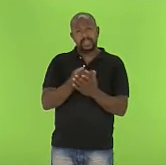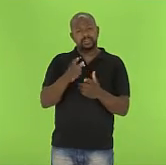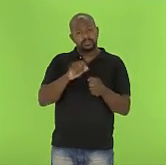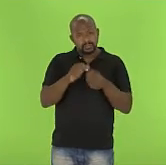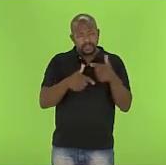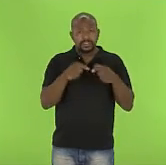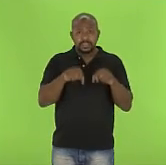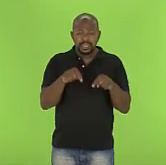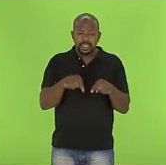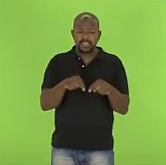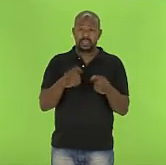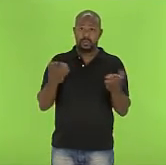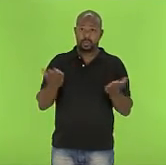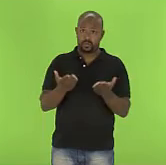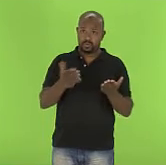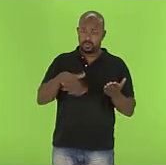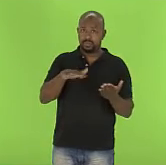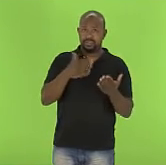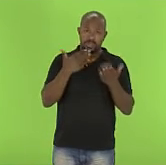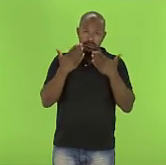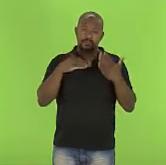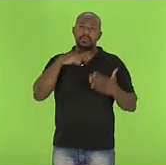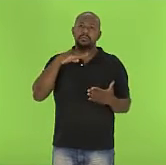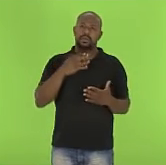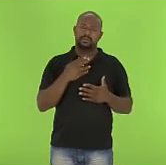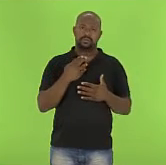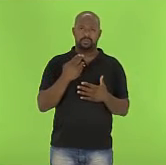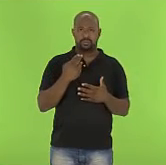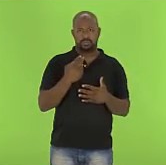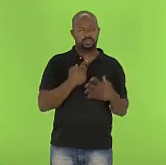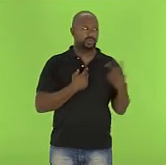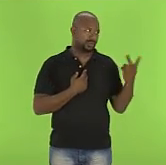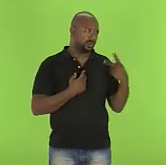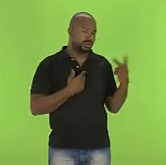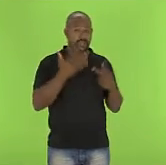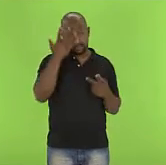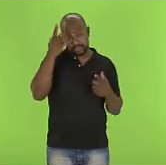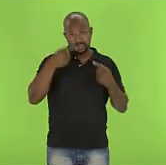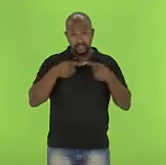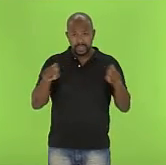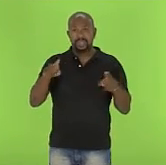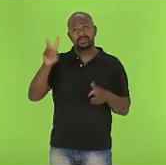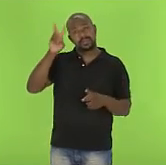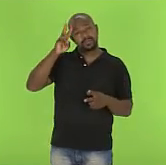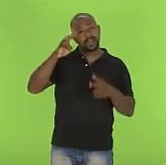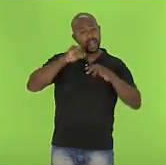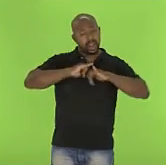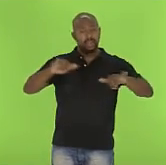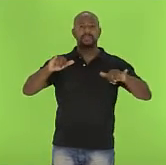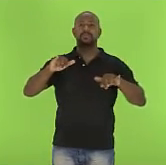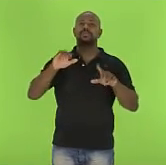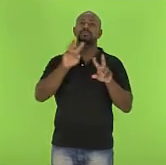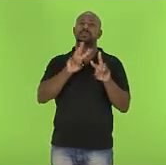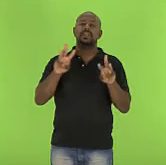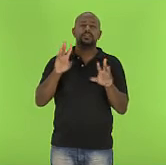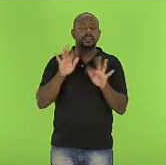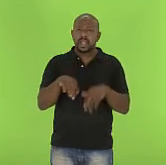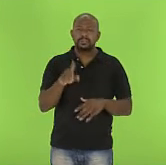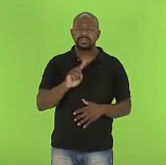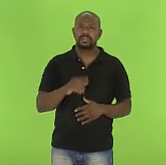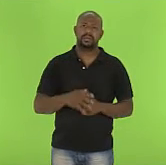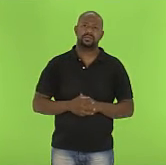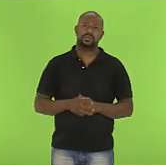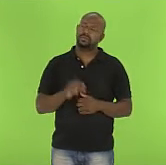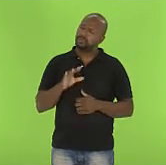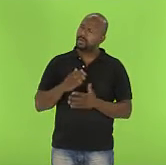nisso. Estamos fazendo isso aqui. Hoje, esse bate-papo nós dois. Amanhã vai ser a estreia. Segunda-feira lança um site. E não